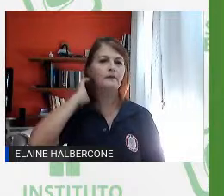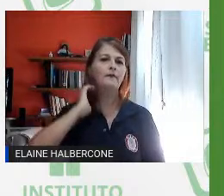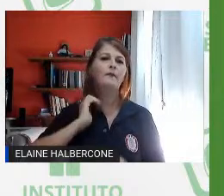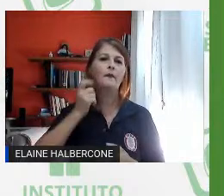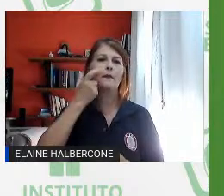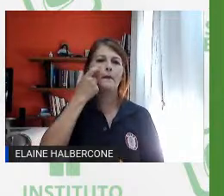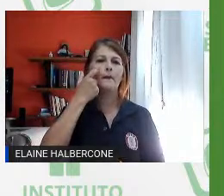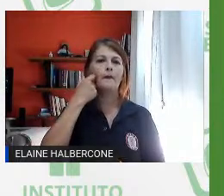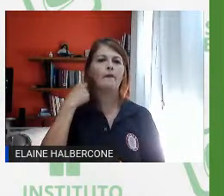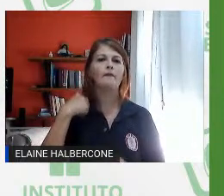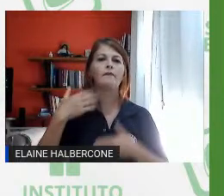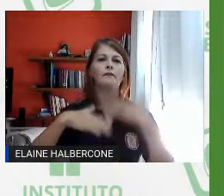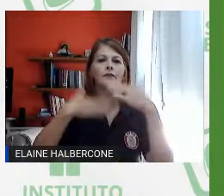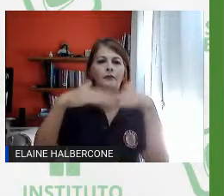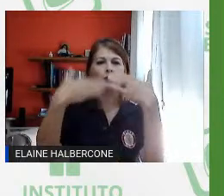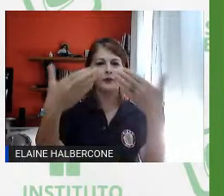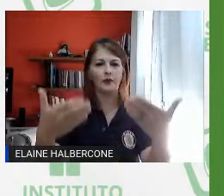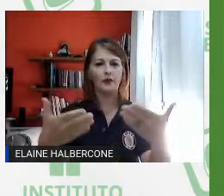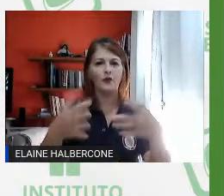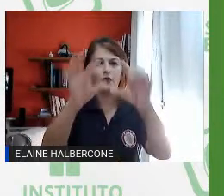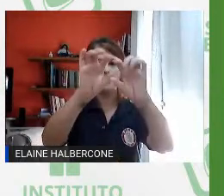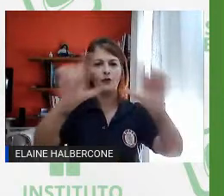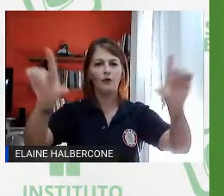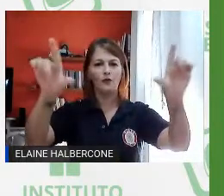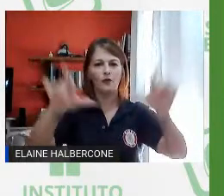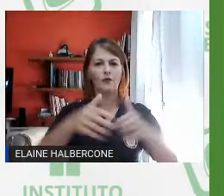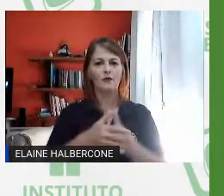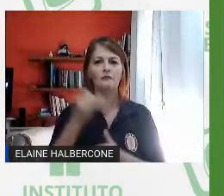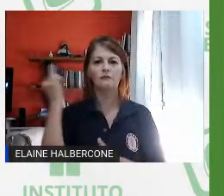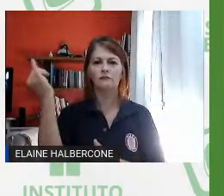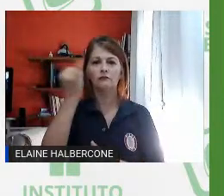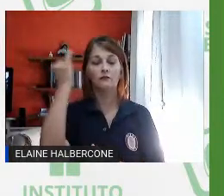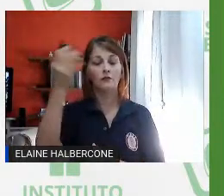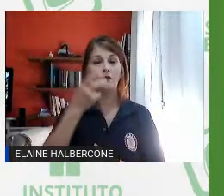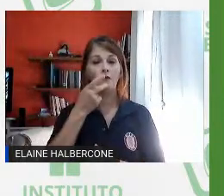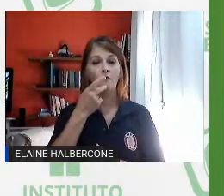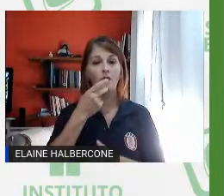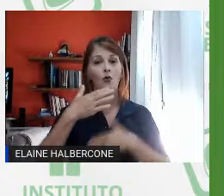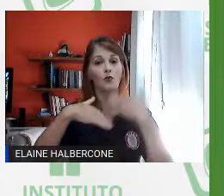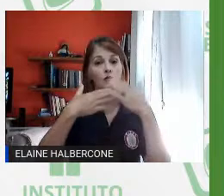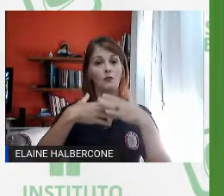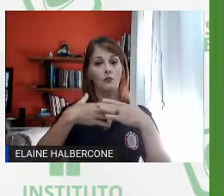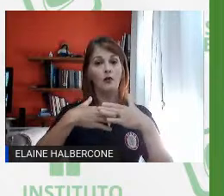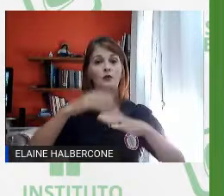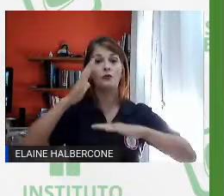Bom, eu trago uma frase de Sun Tzu, muito importante, que ele diz que o desenvolvimento de habilidade